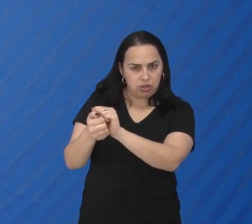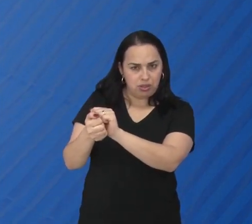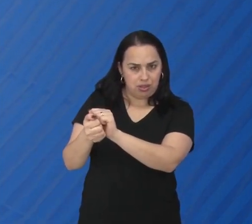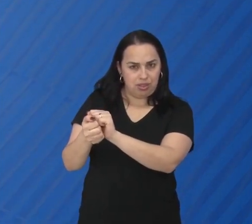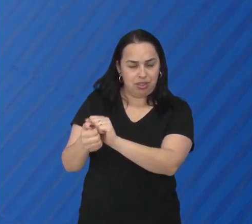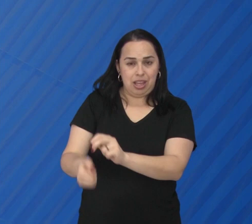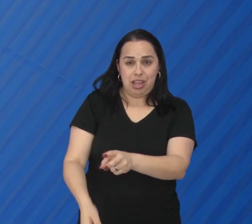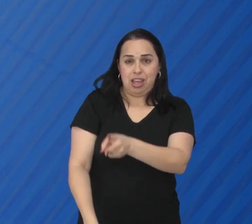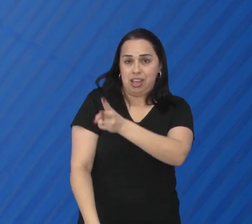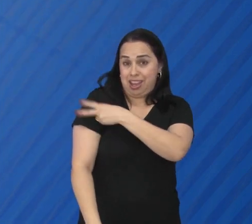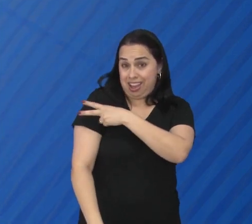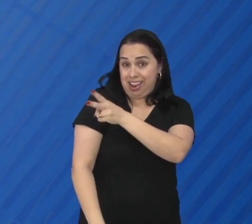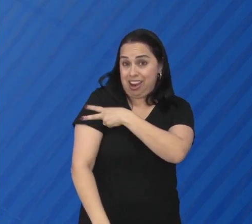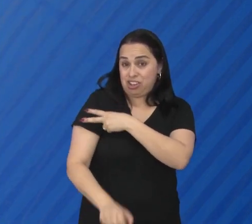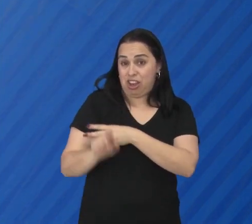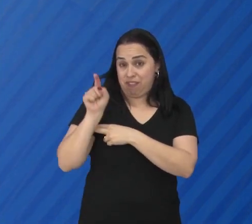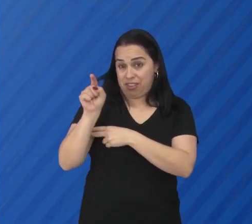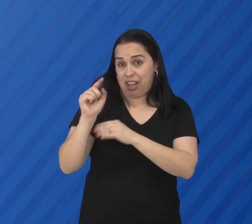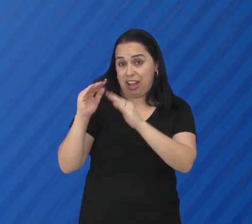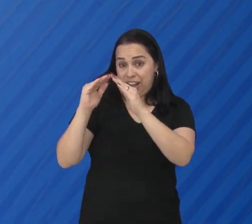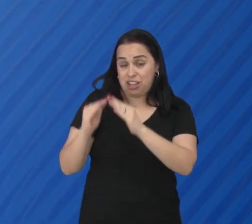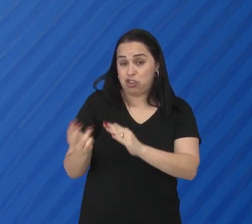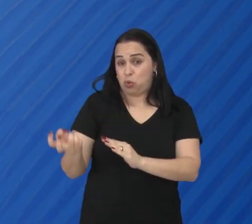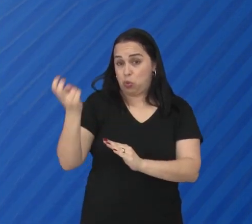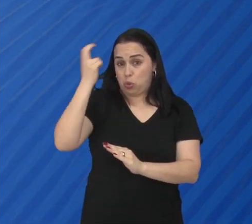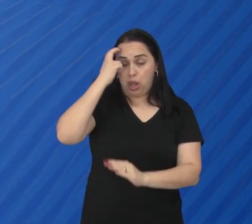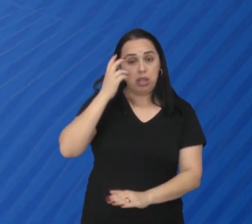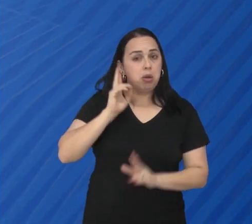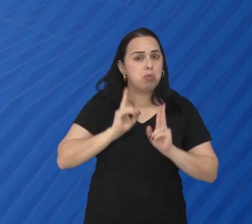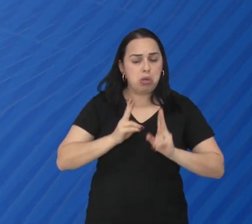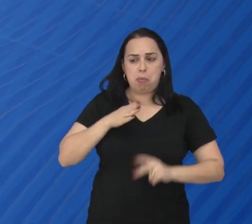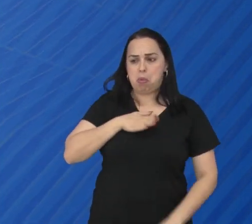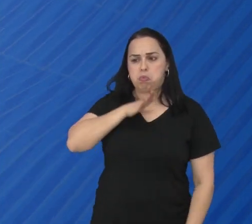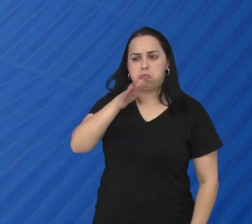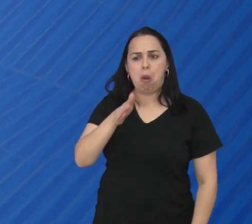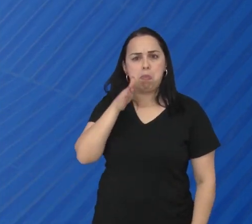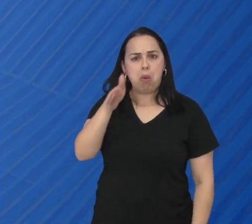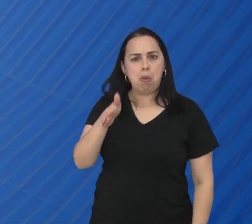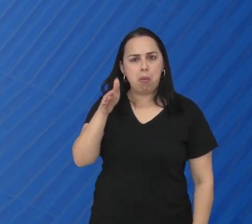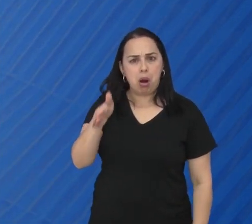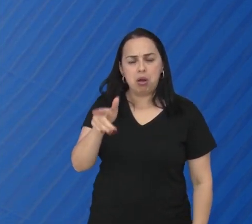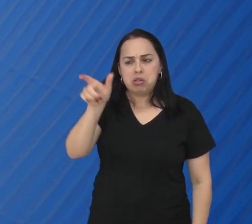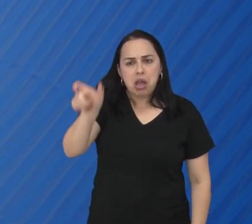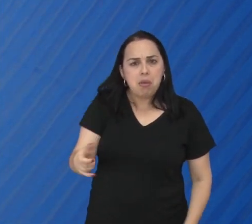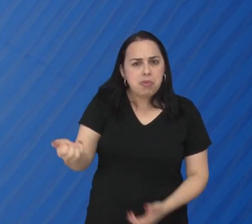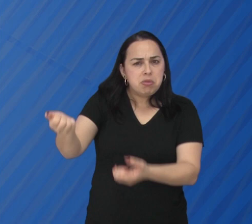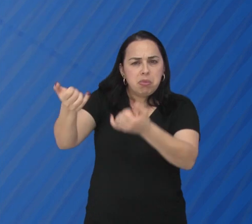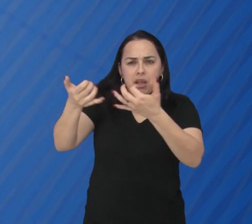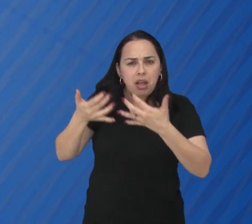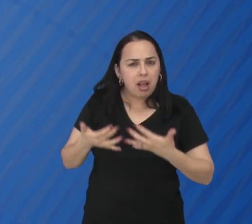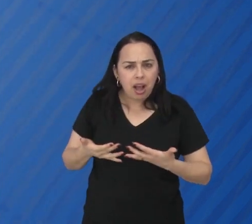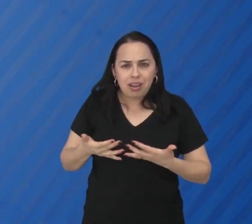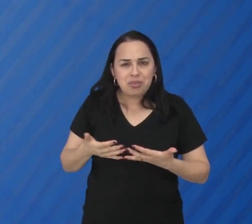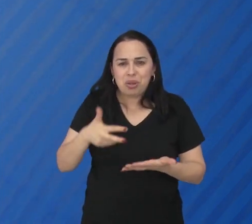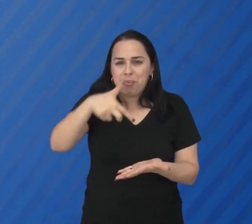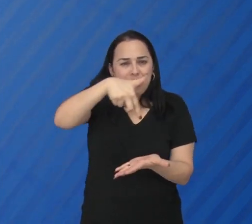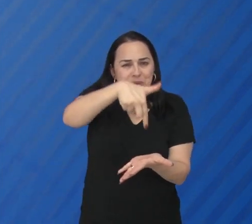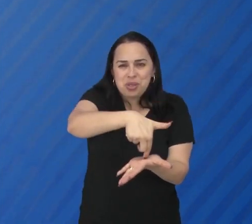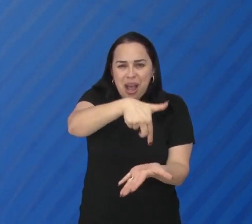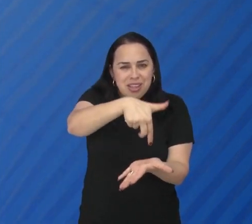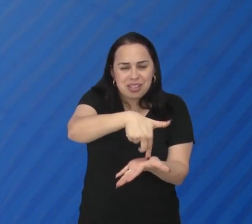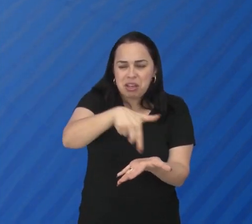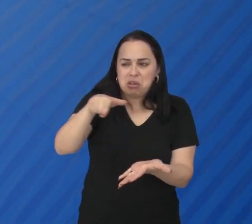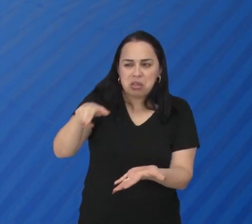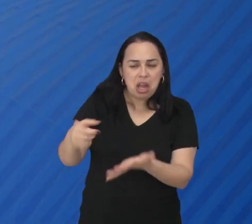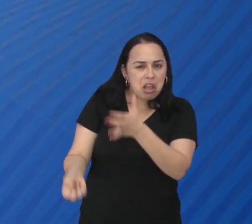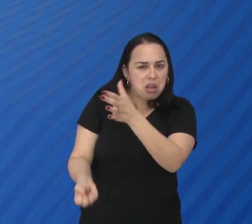Ele era diretor da Casa de Cultura e eu ia muito lá. E ele falava da